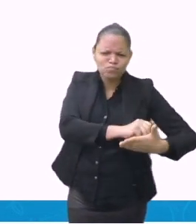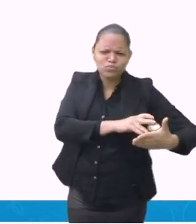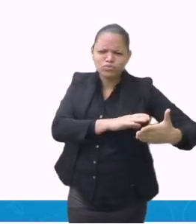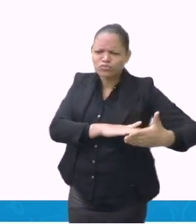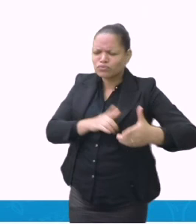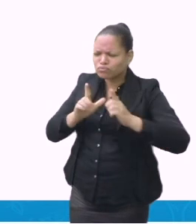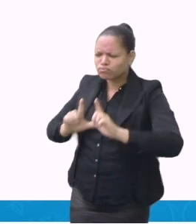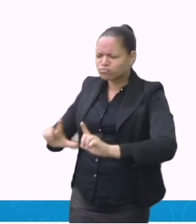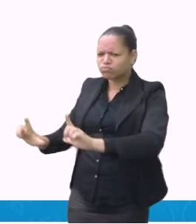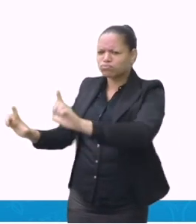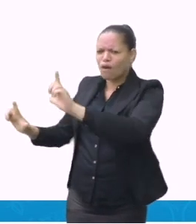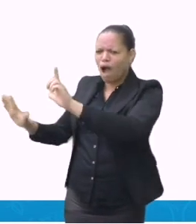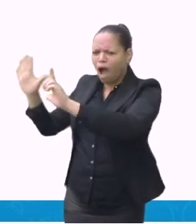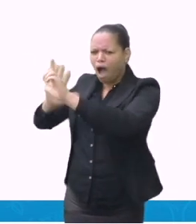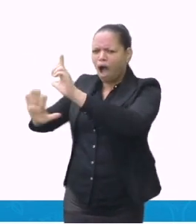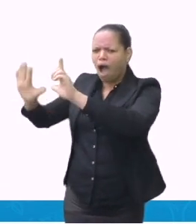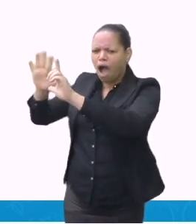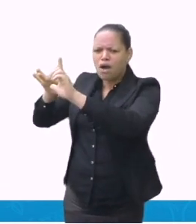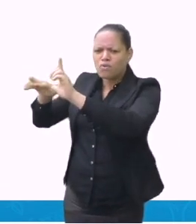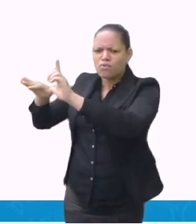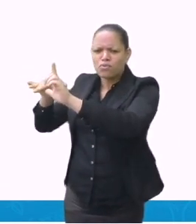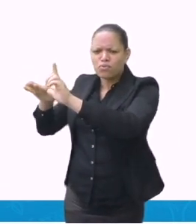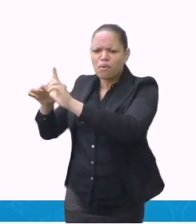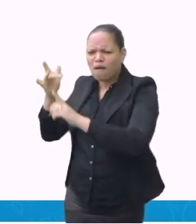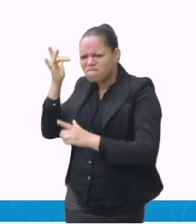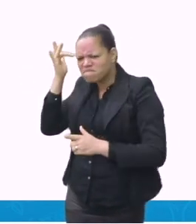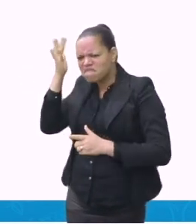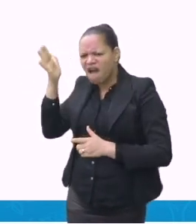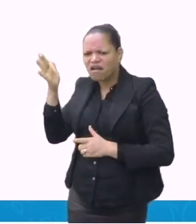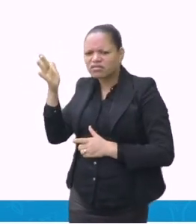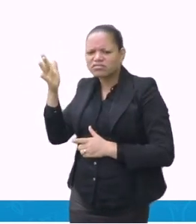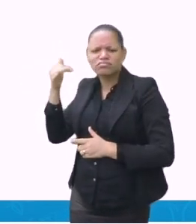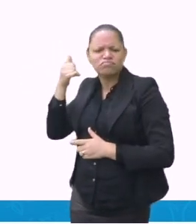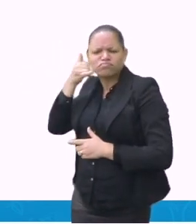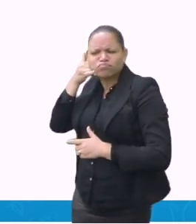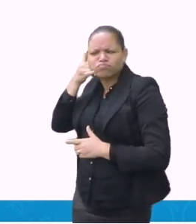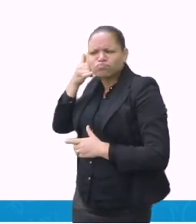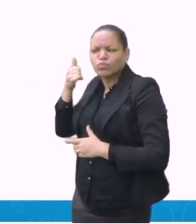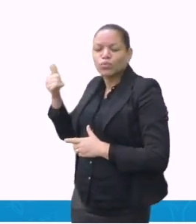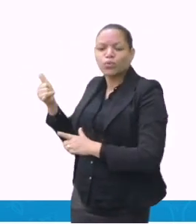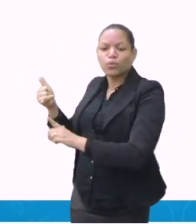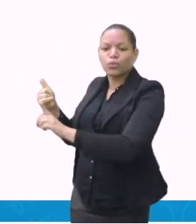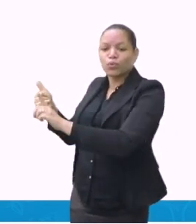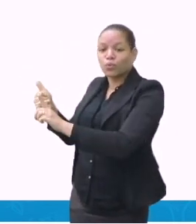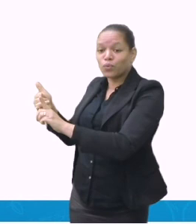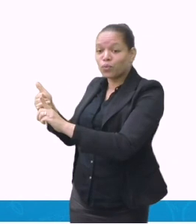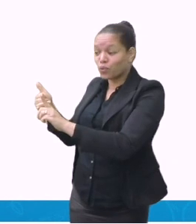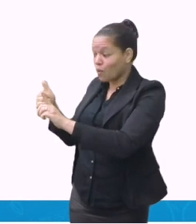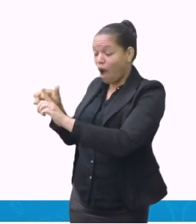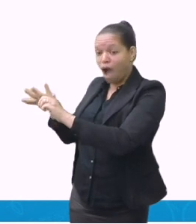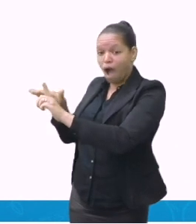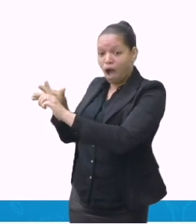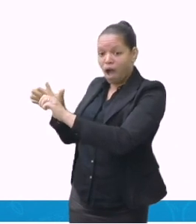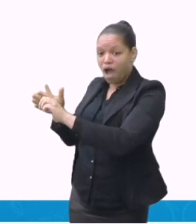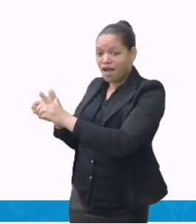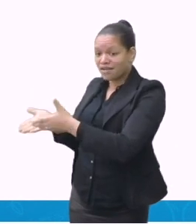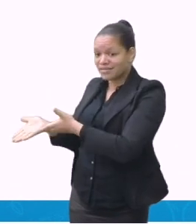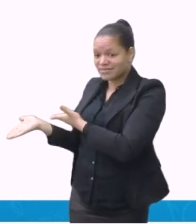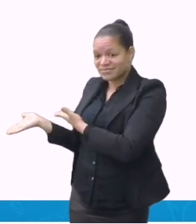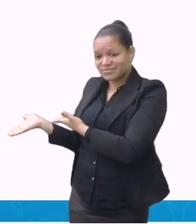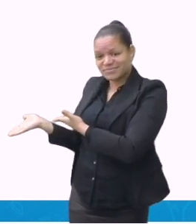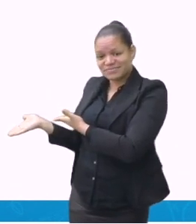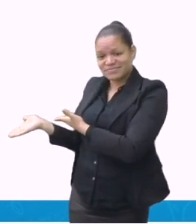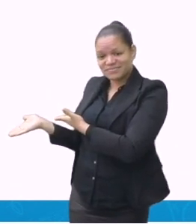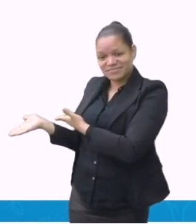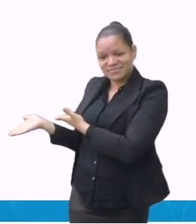plataforma SmartV, é muito fácil. Aponte a câmera do seu celular na imagem que vai aparecer para você